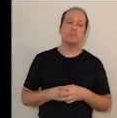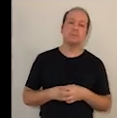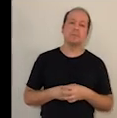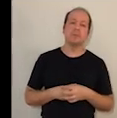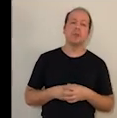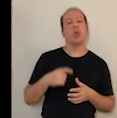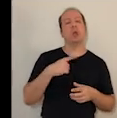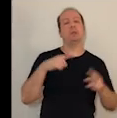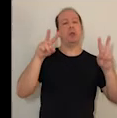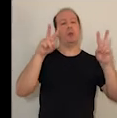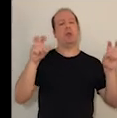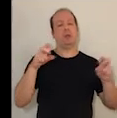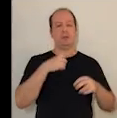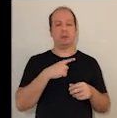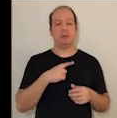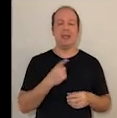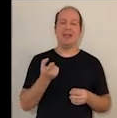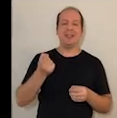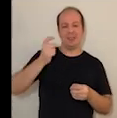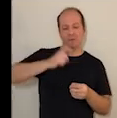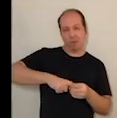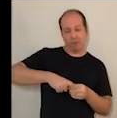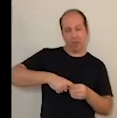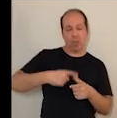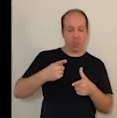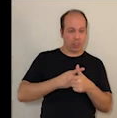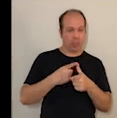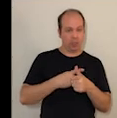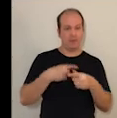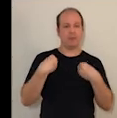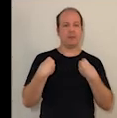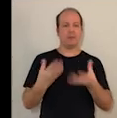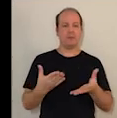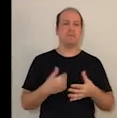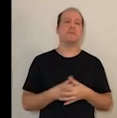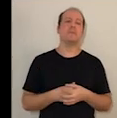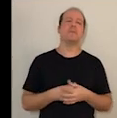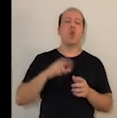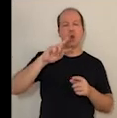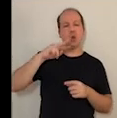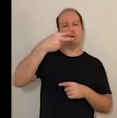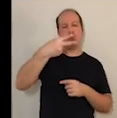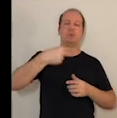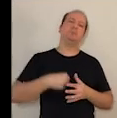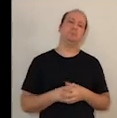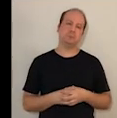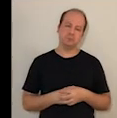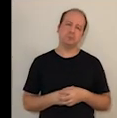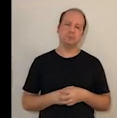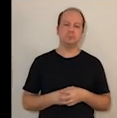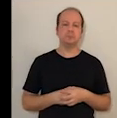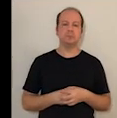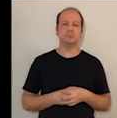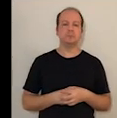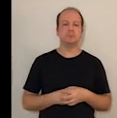e válido. Não tenho objeções a fazer. Se me devolver tudo o que dei, eu vou pôr. Em